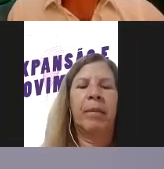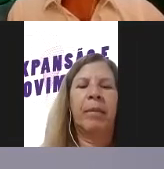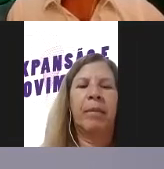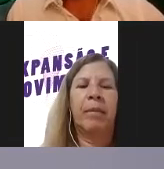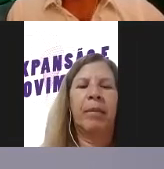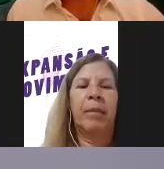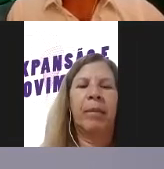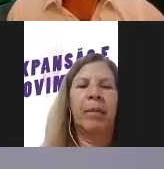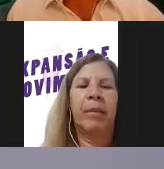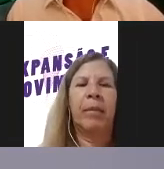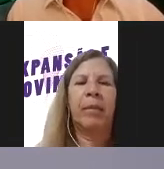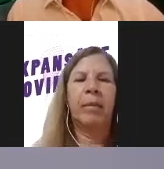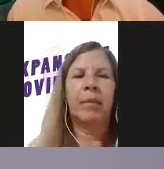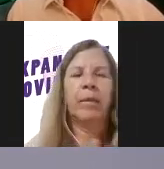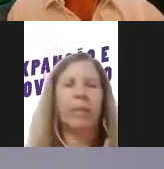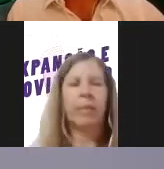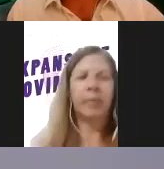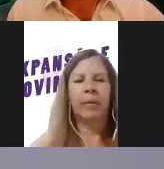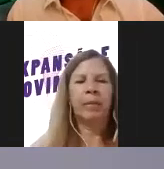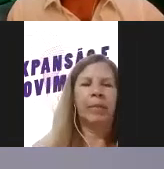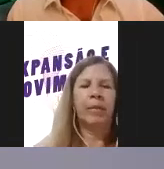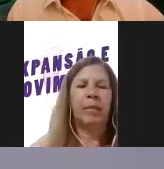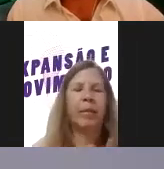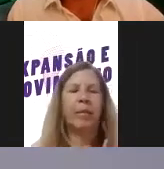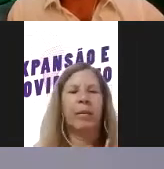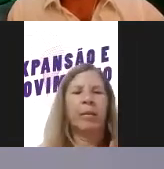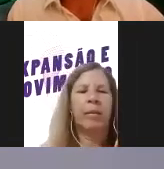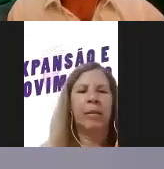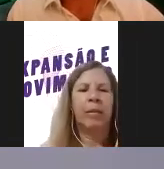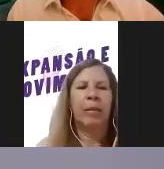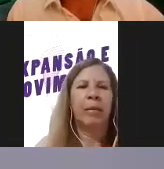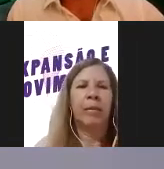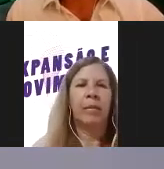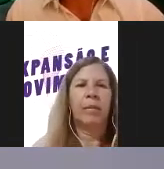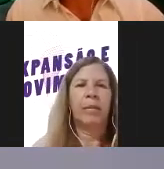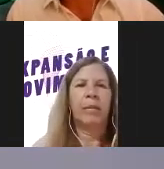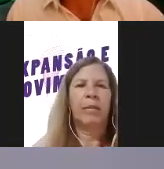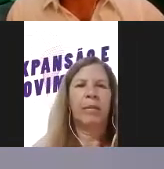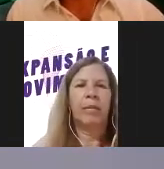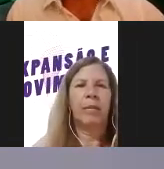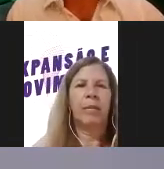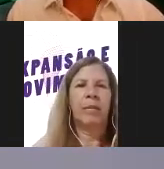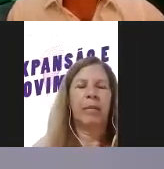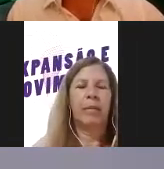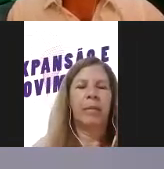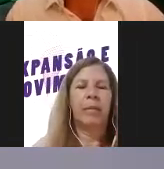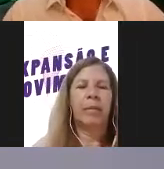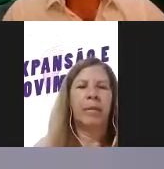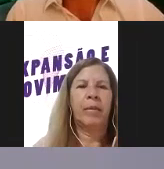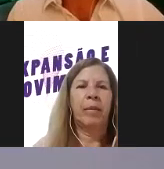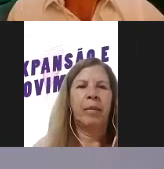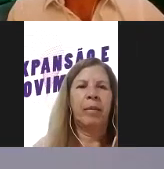tem uma síndrome. O médico até usou um termo que a família não gostou muito. Ele falou assim, olha, para mim, aqui